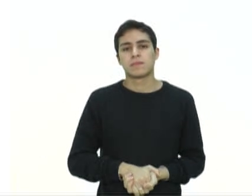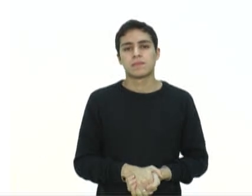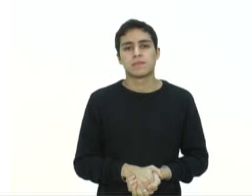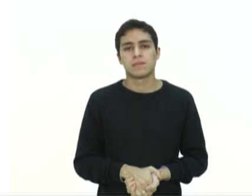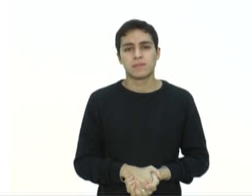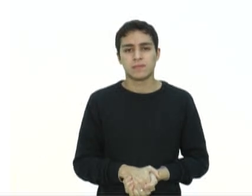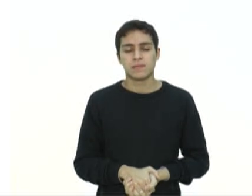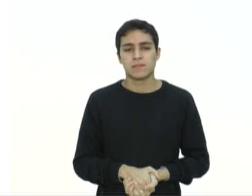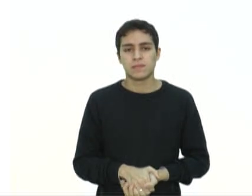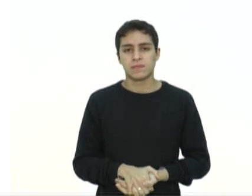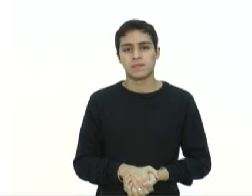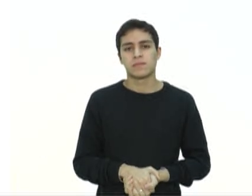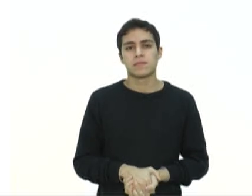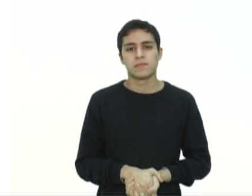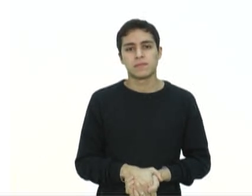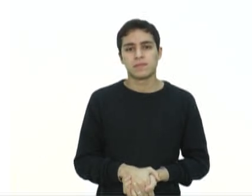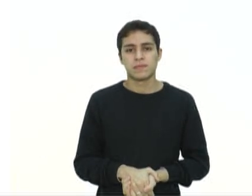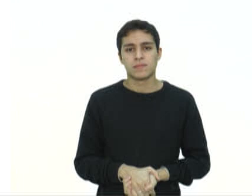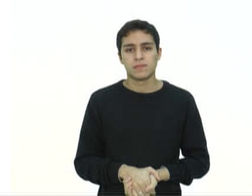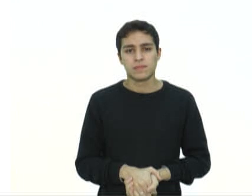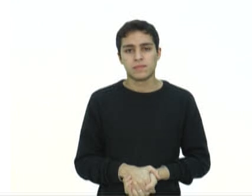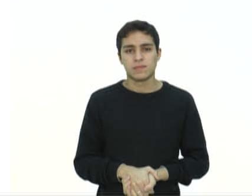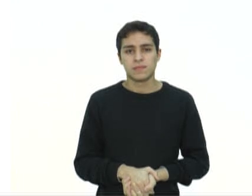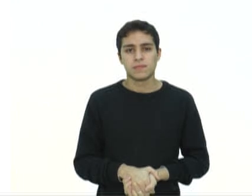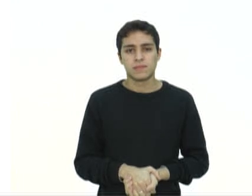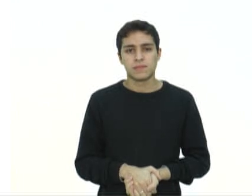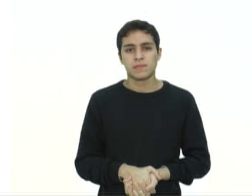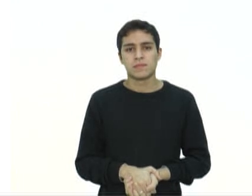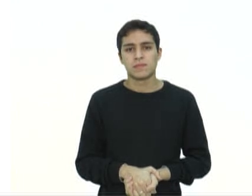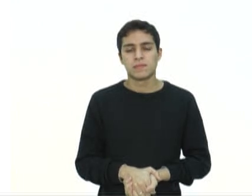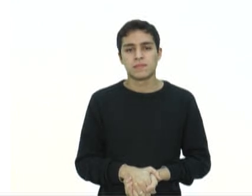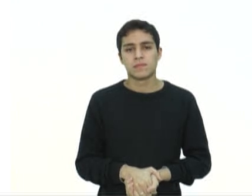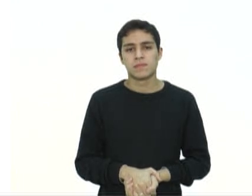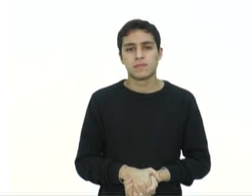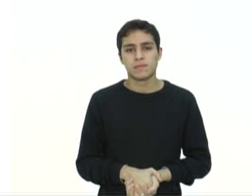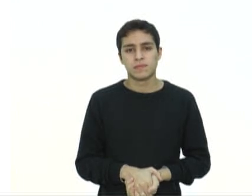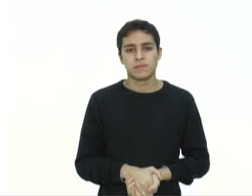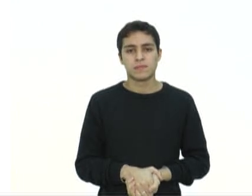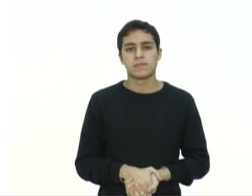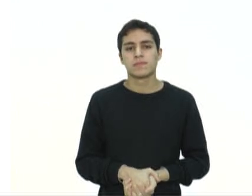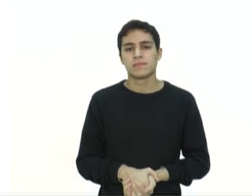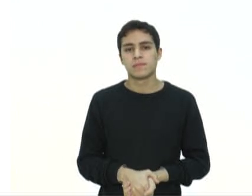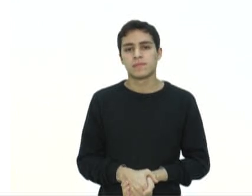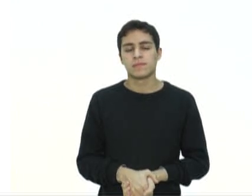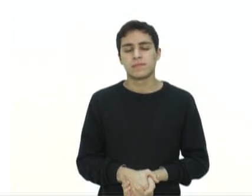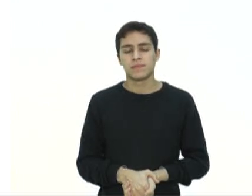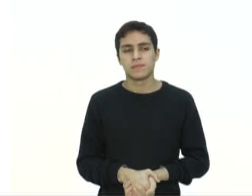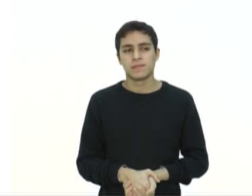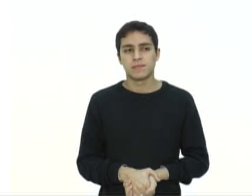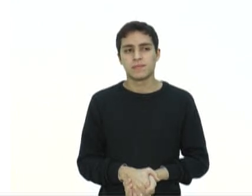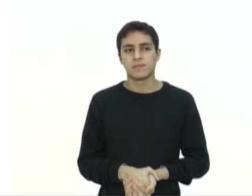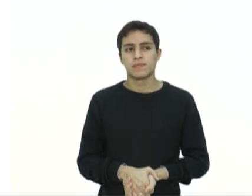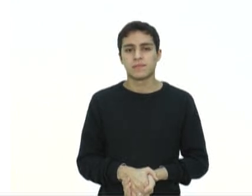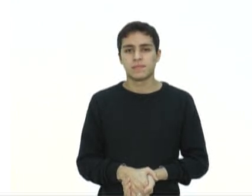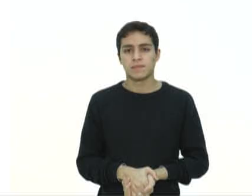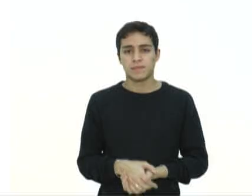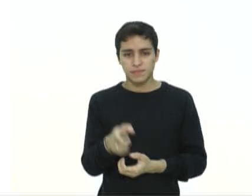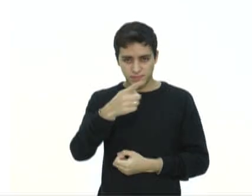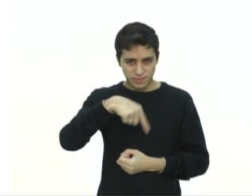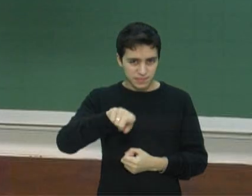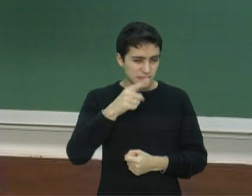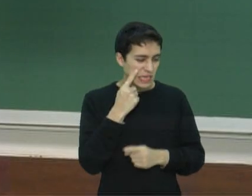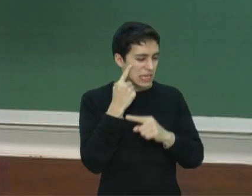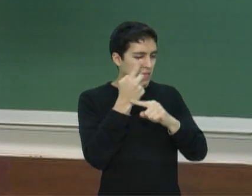del patio, mientras en televisión están dando en cadena la toma de posesión del presidente. Então, você vai